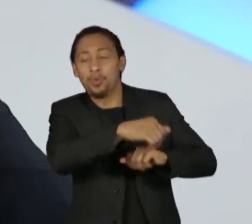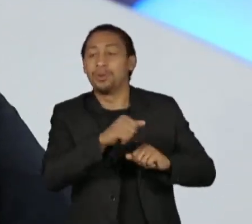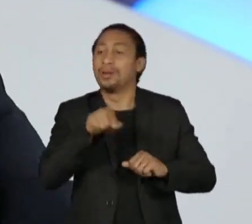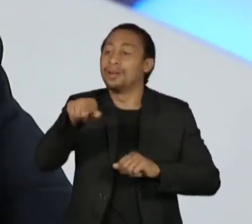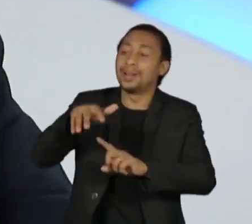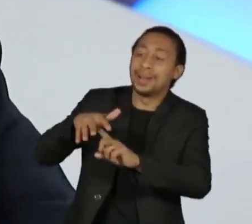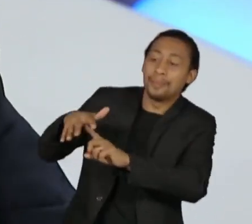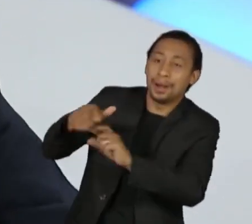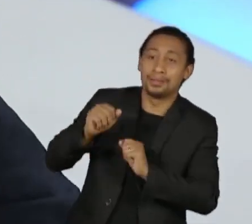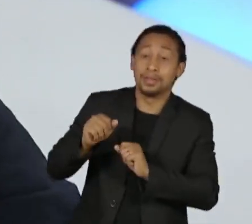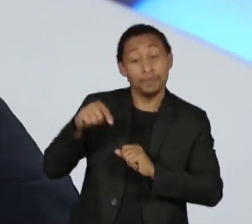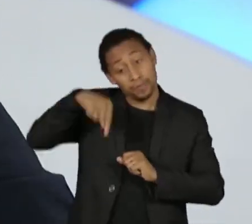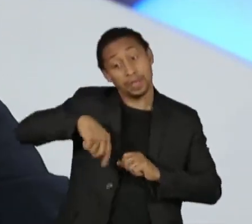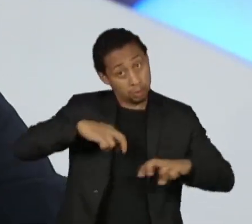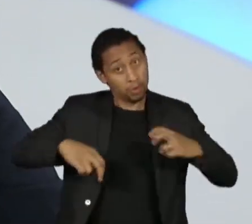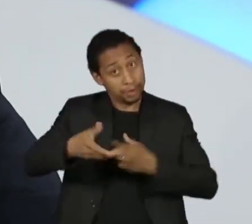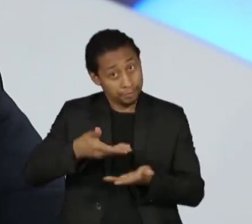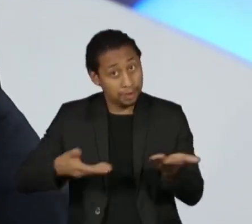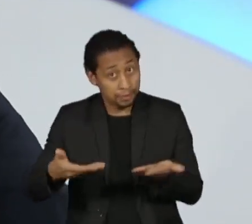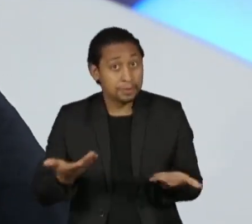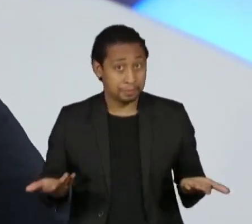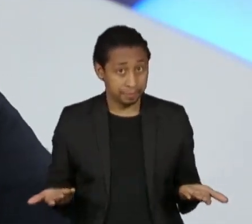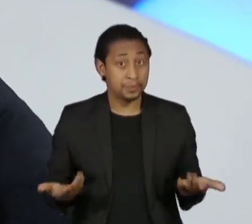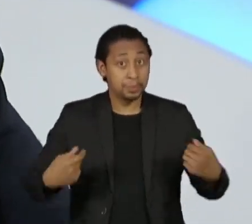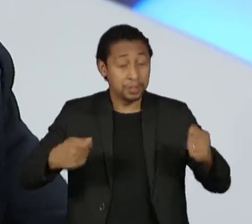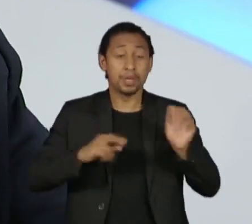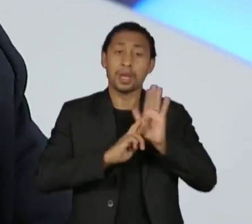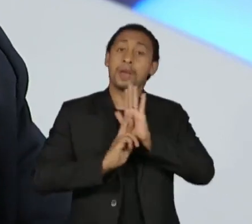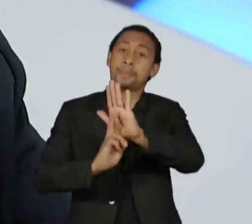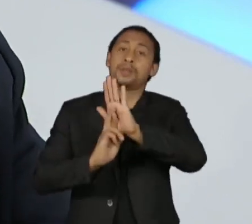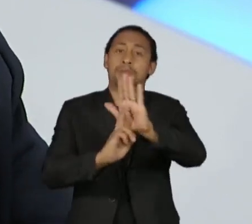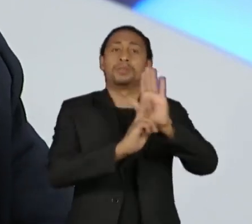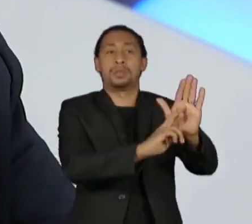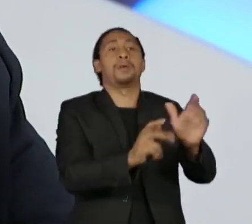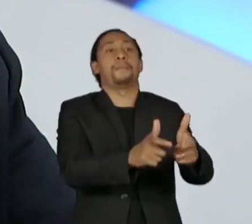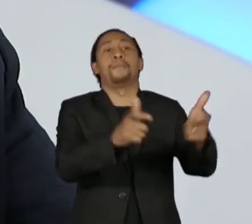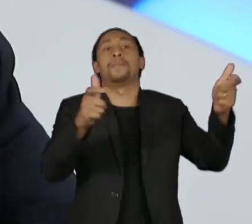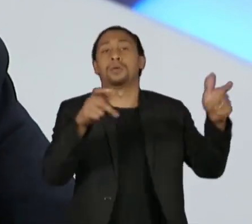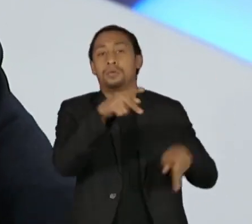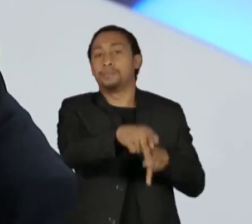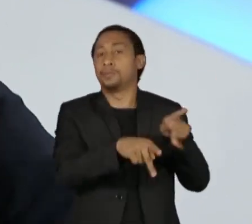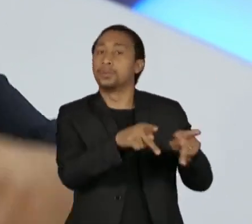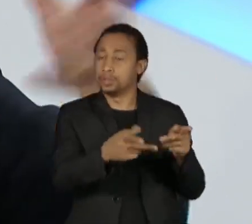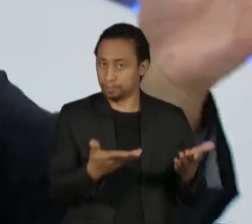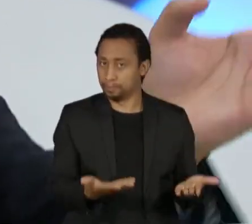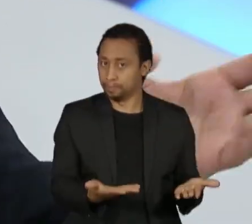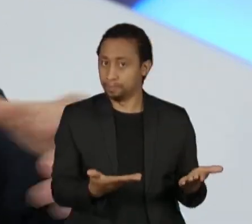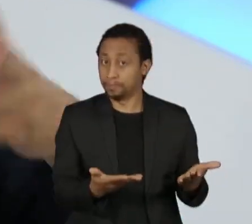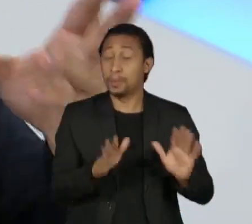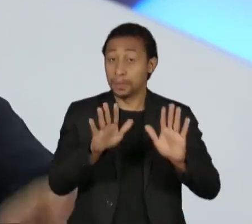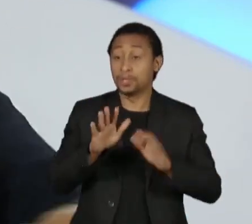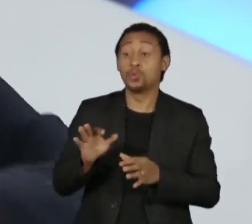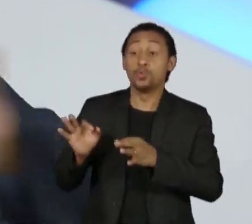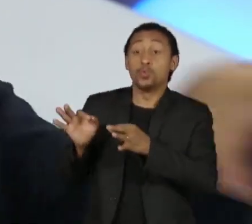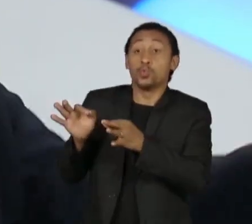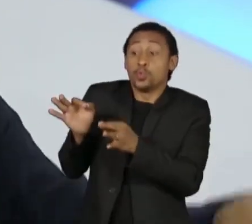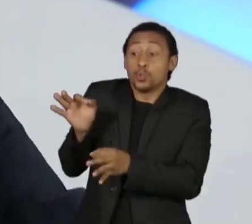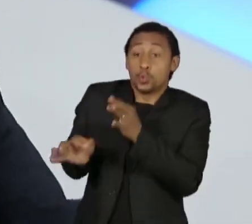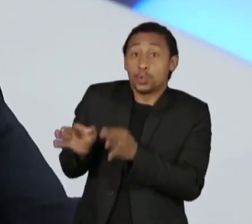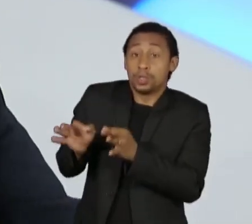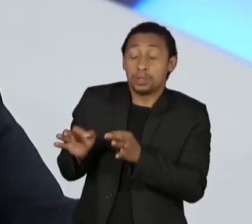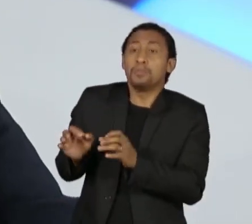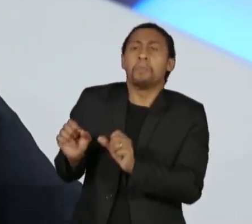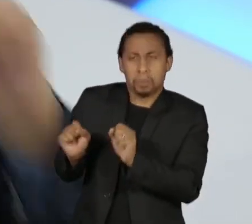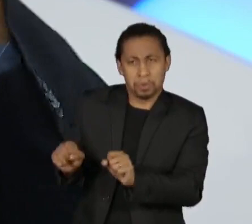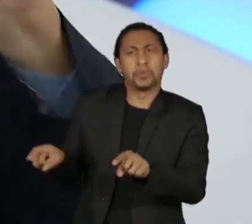e o político tem um dever de exercer uma função de representação da maioria o juiz o magistrado pode fazer